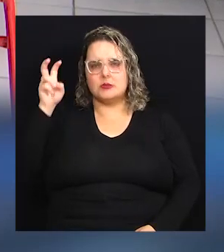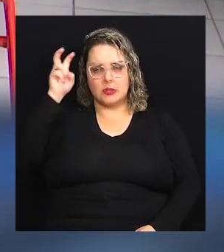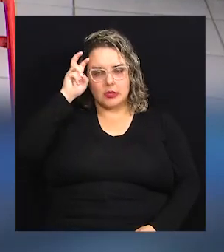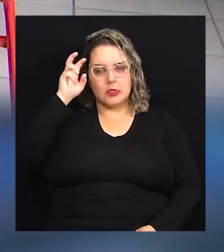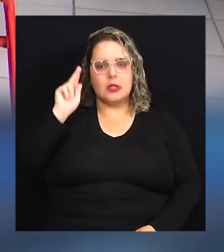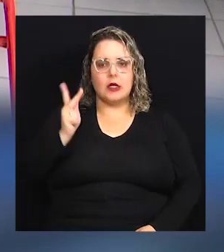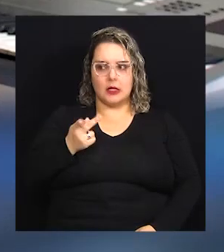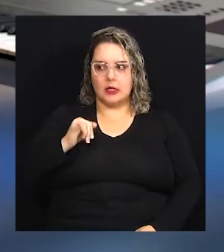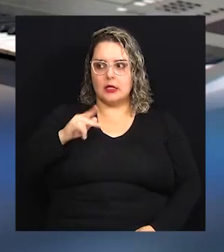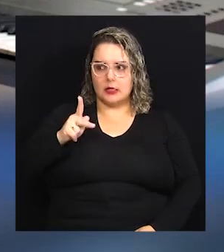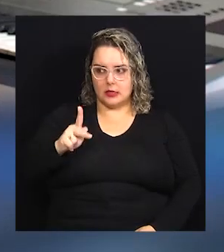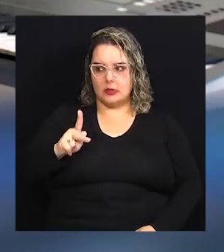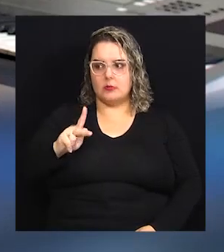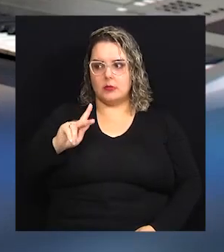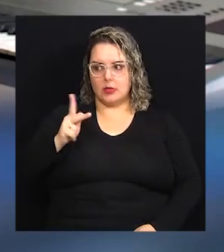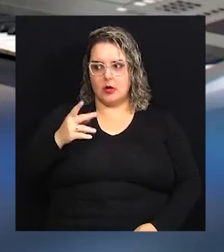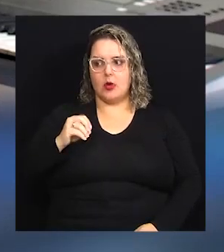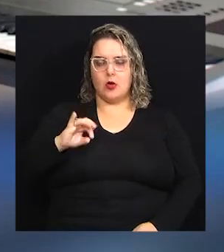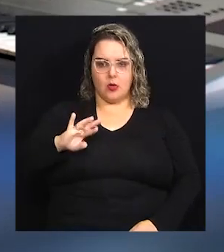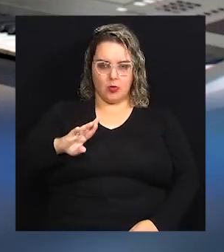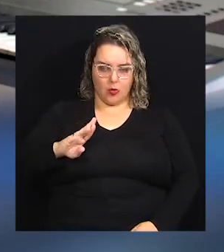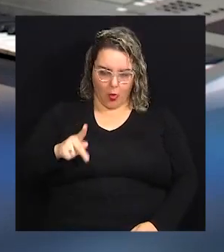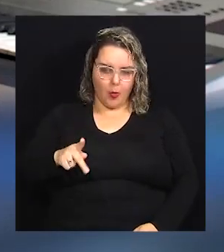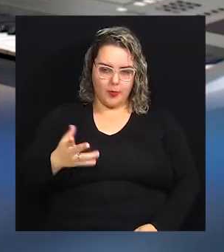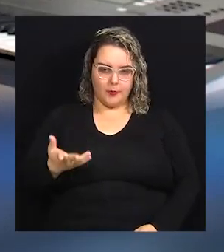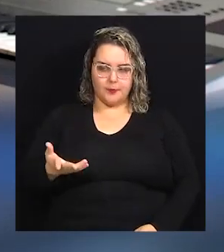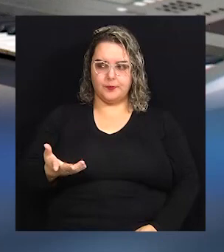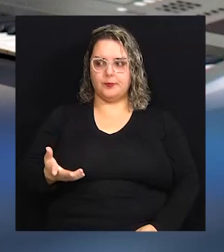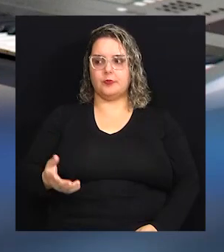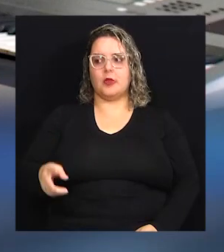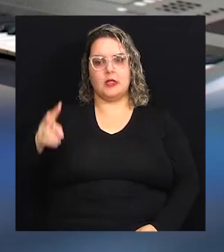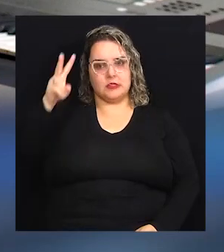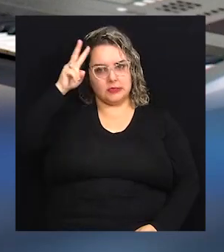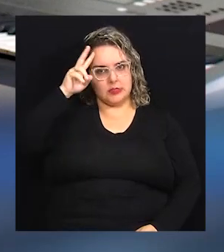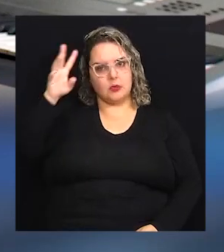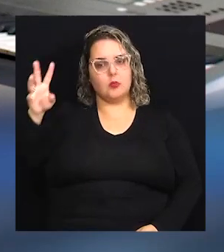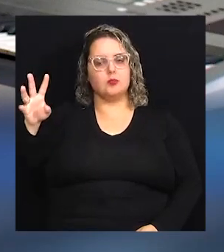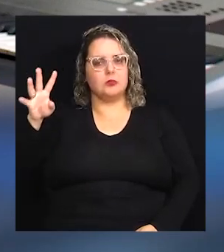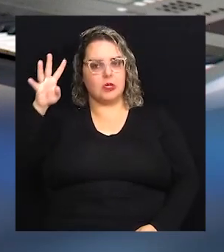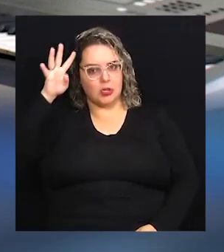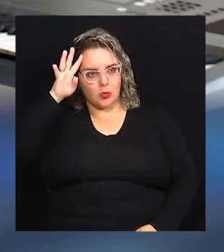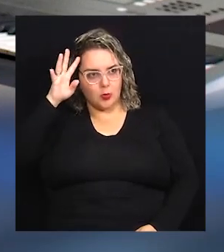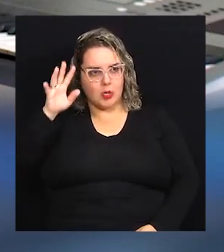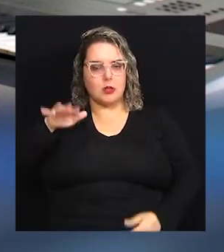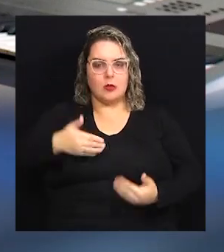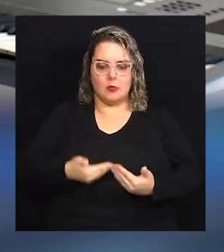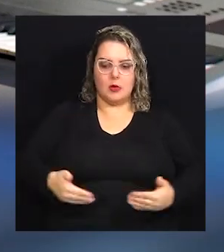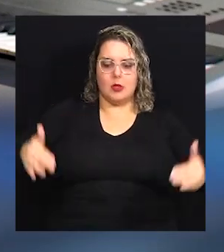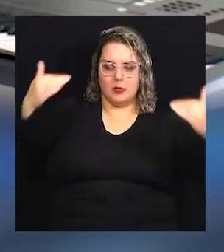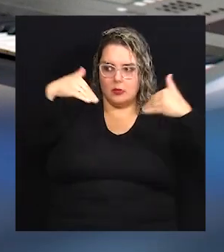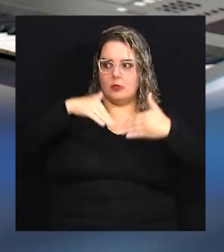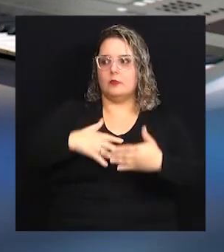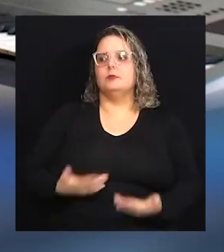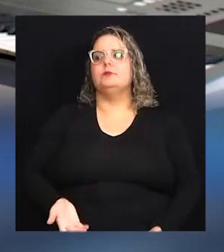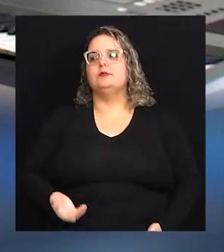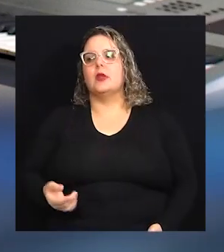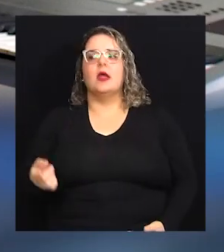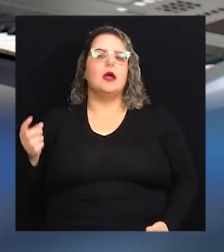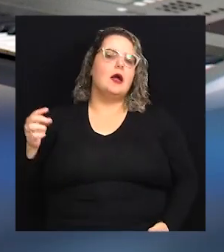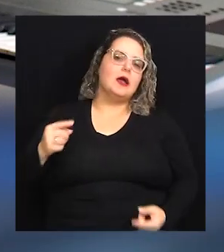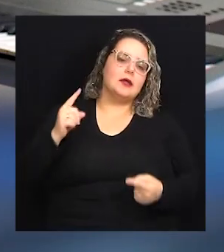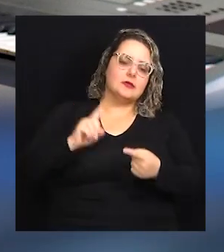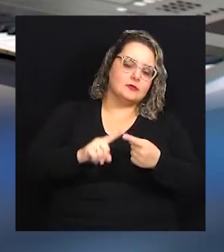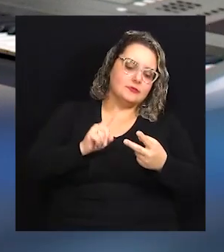não me engano, é hip hop. E segunda e quarta, o balé. A musicalização são todos os dias. Segunda, violão,